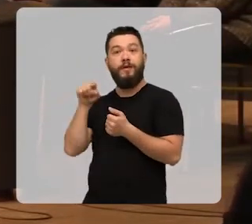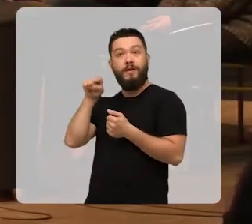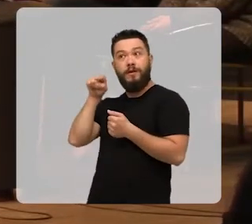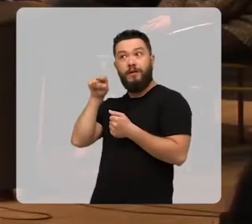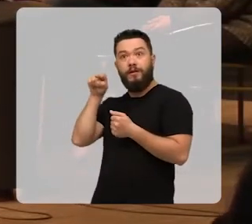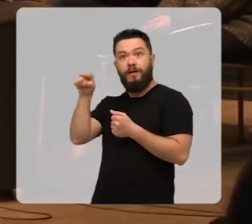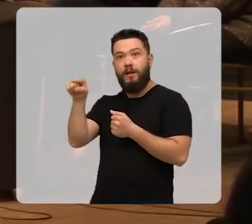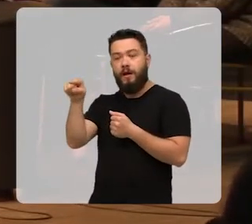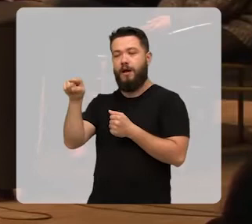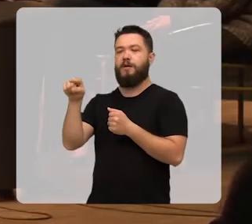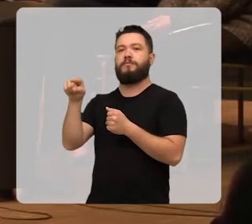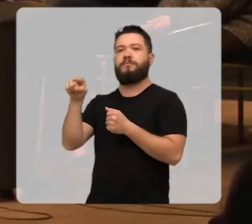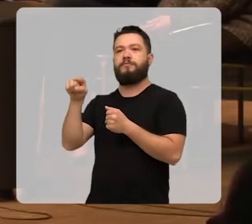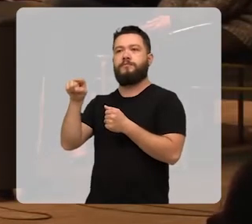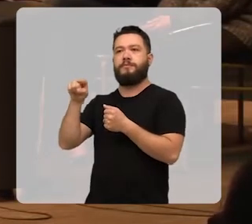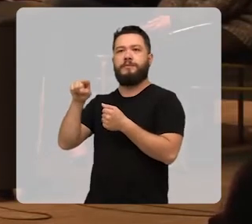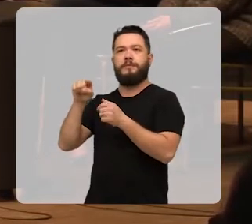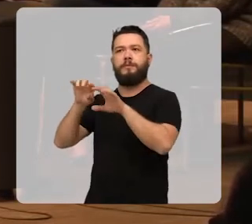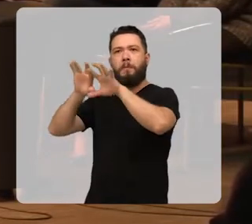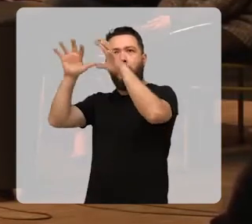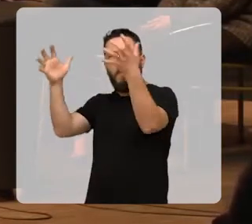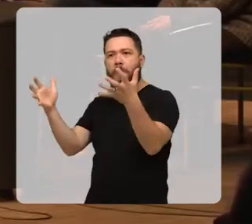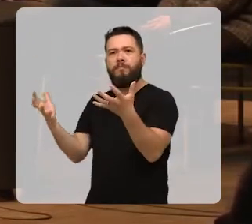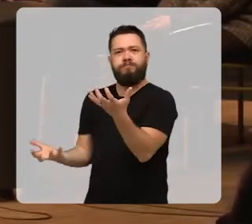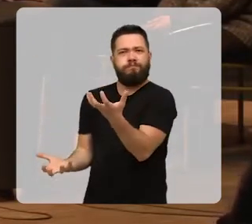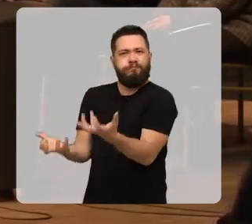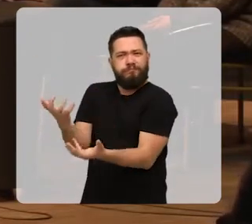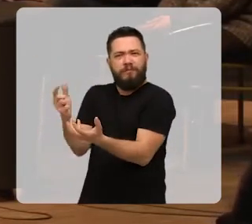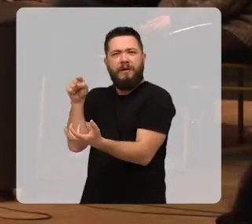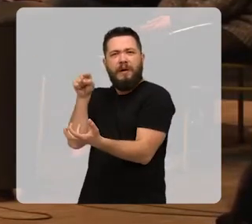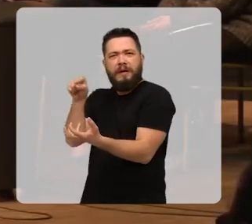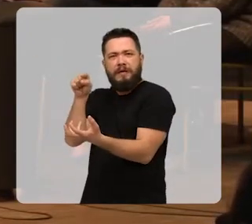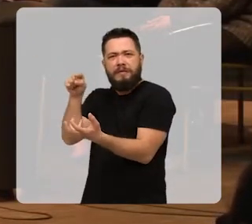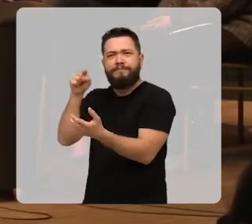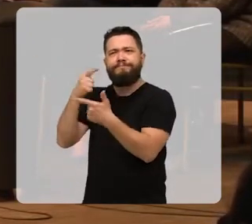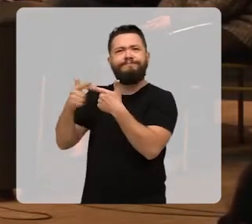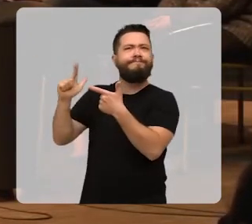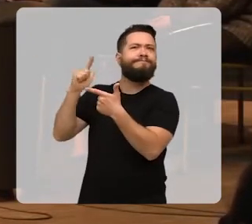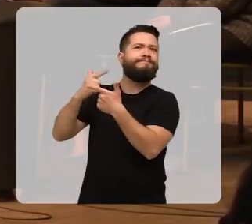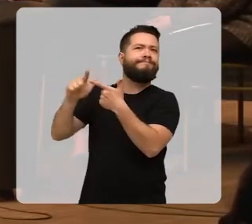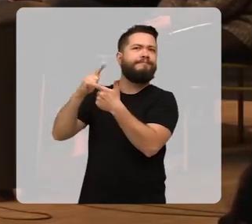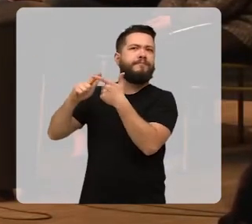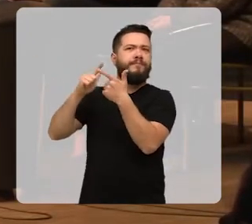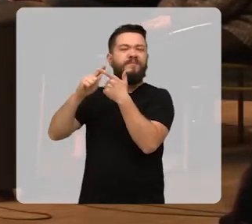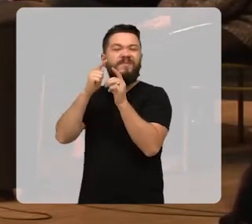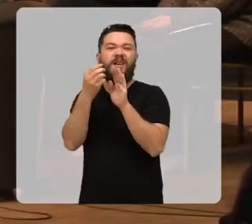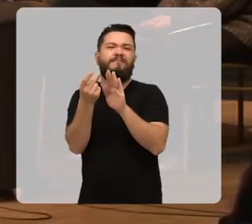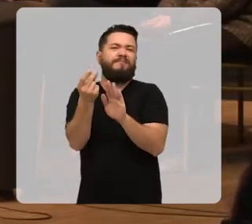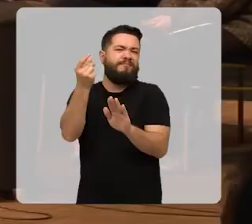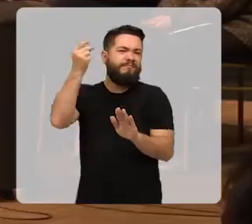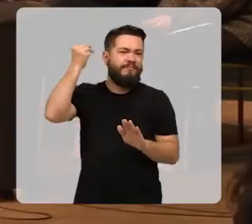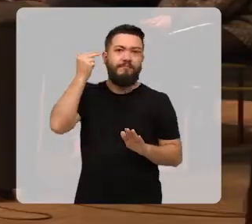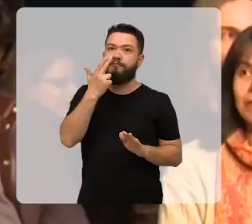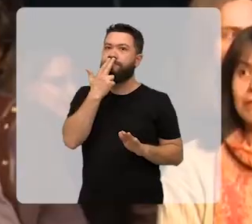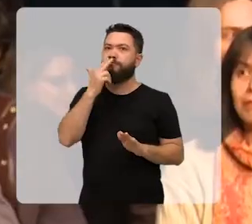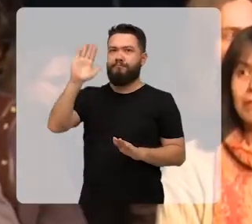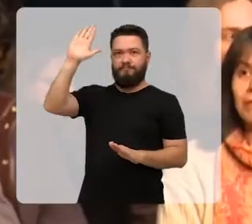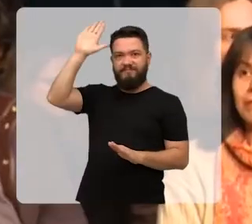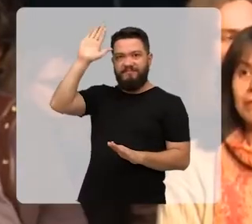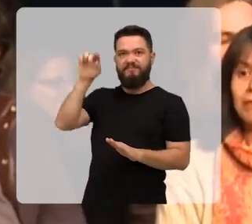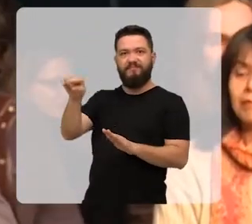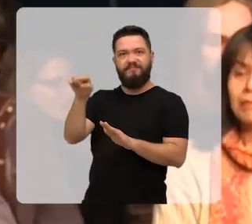e também sobrevivente desse mesmo campo. E, na sequência, nós vamos abrir